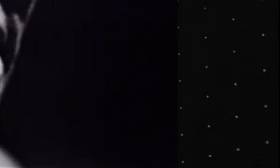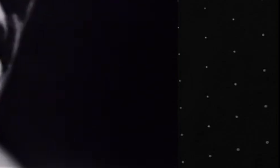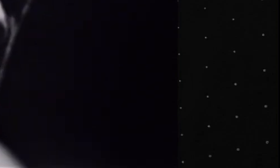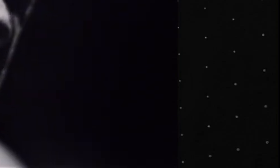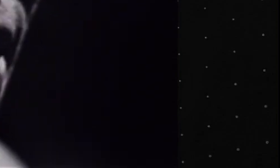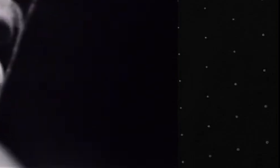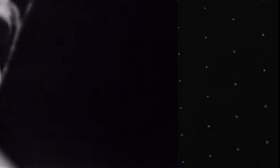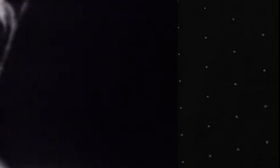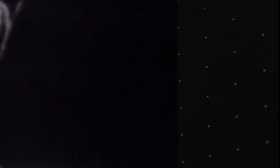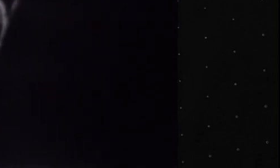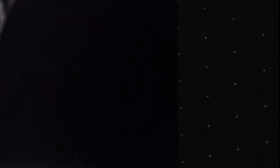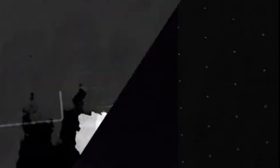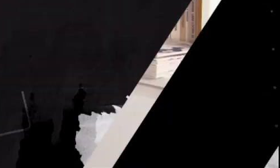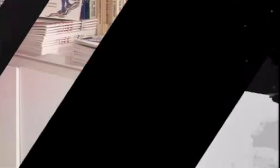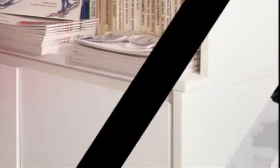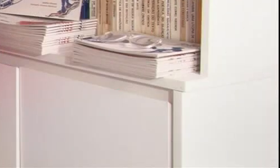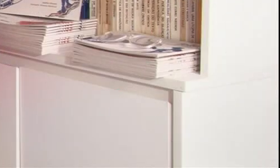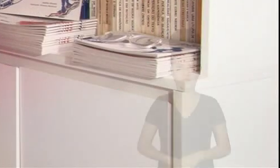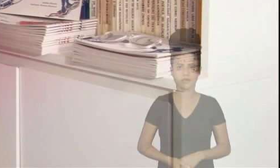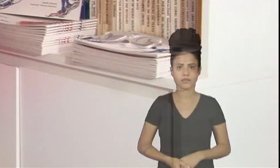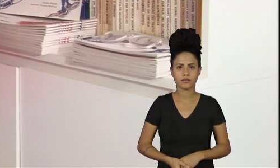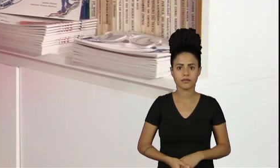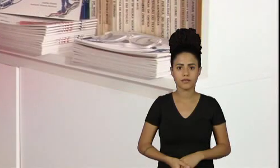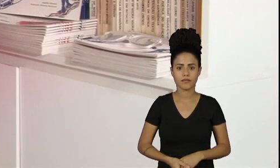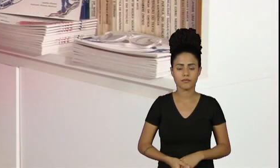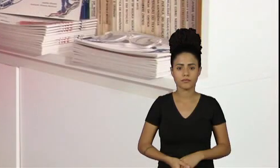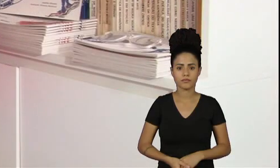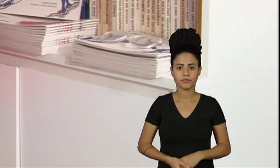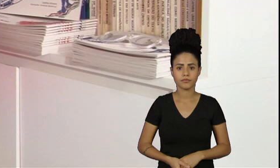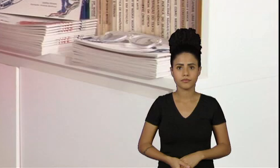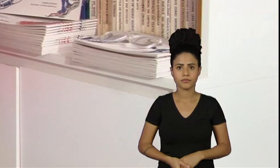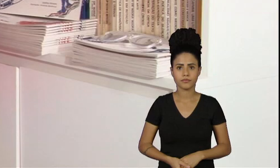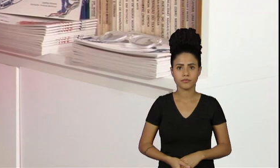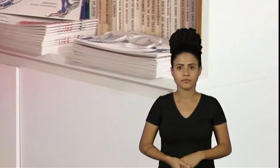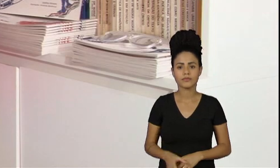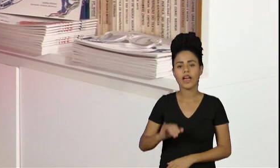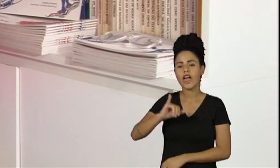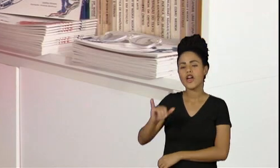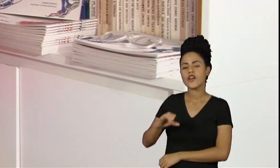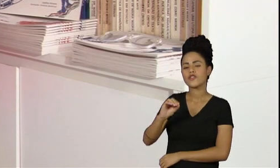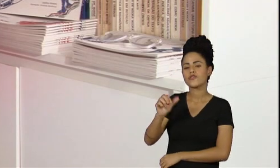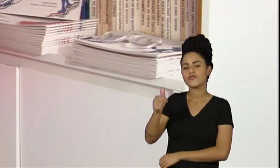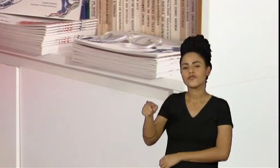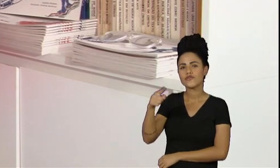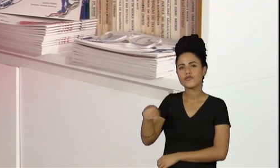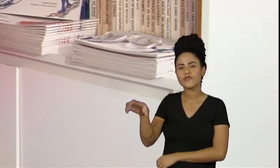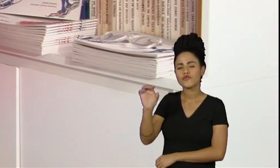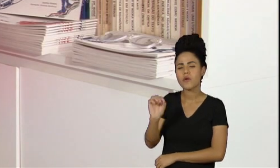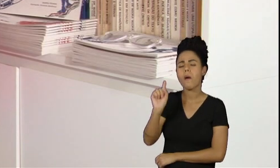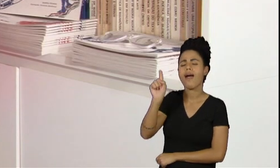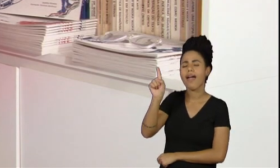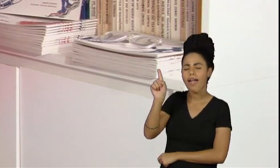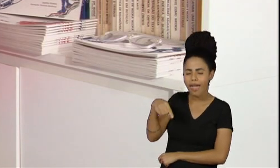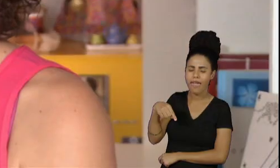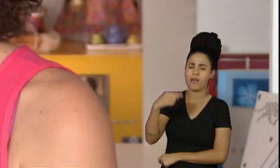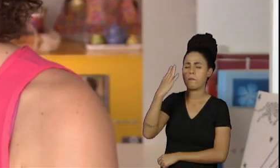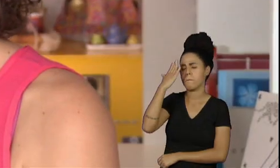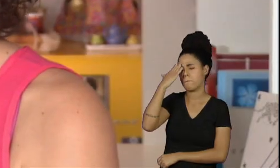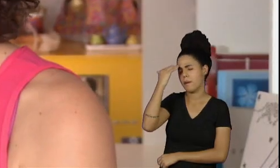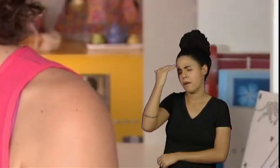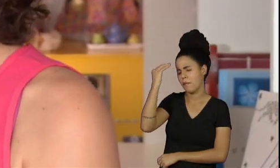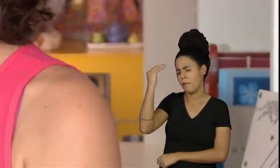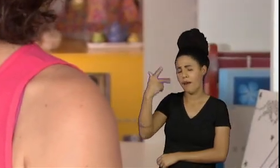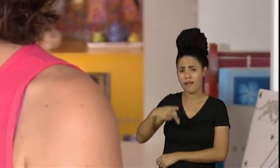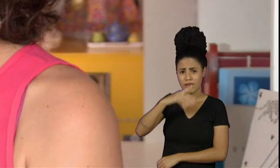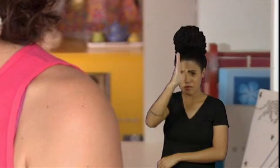vai se acabar? João do Vale não foi, João do Vale é. João do Vale é um dos maiores compositores do